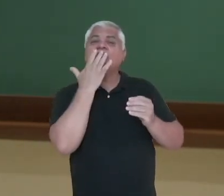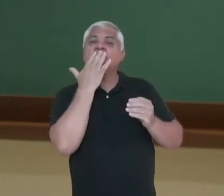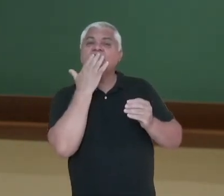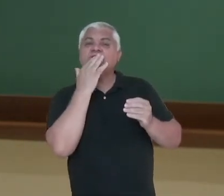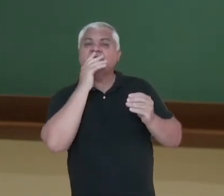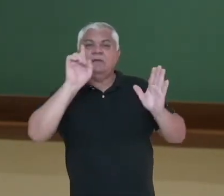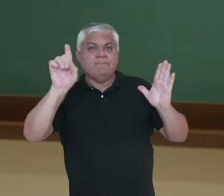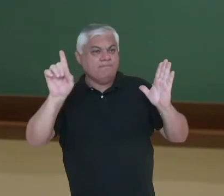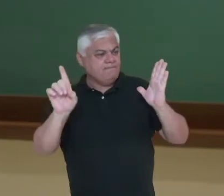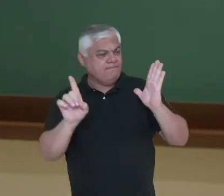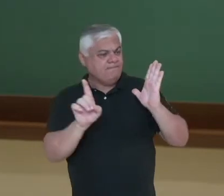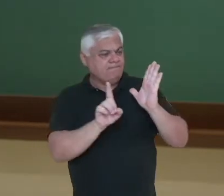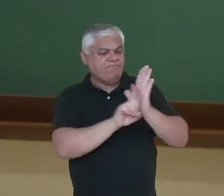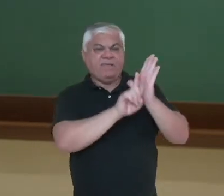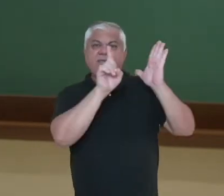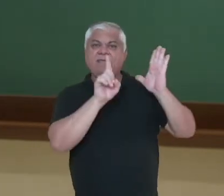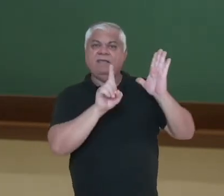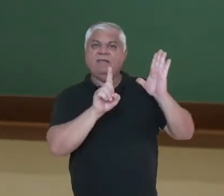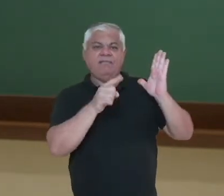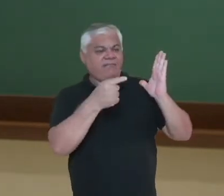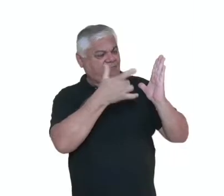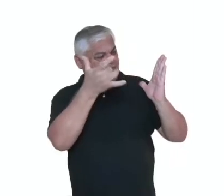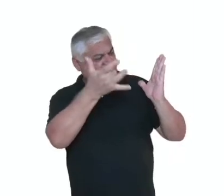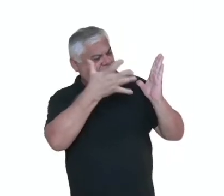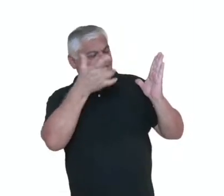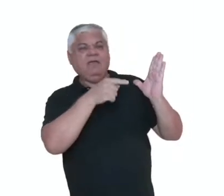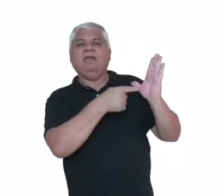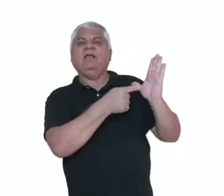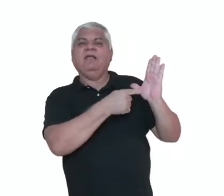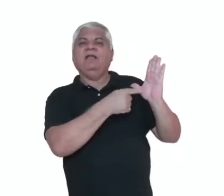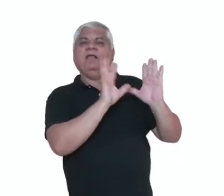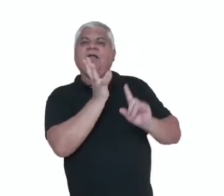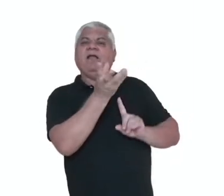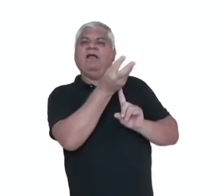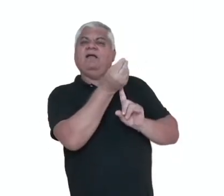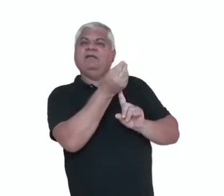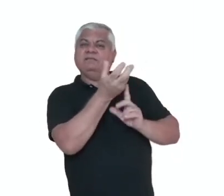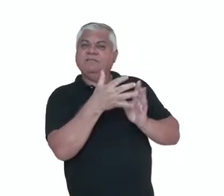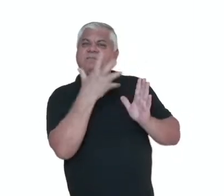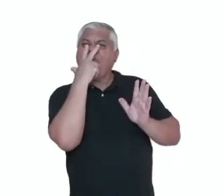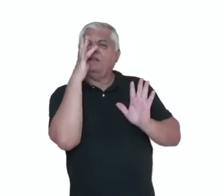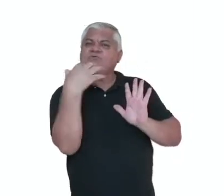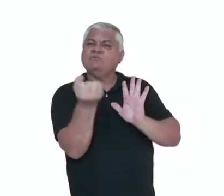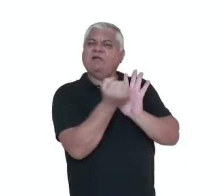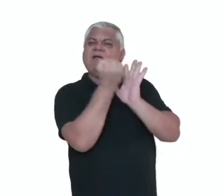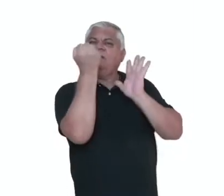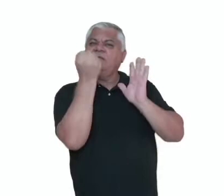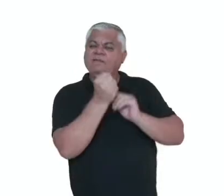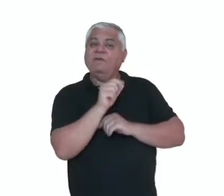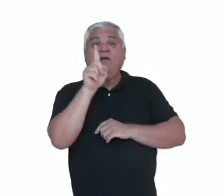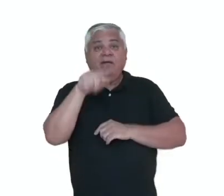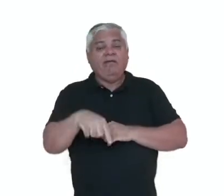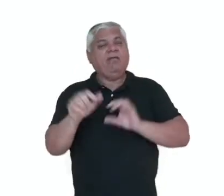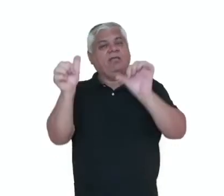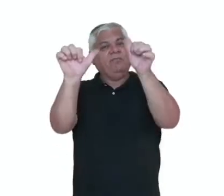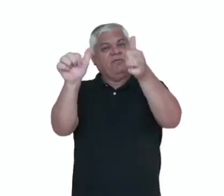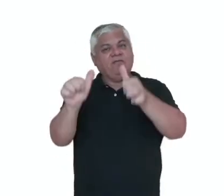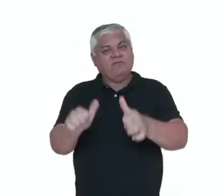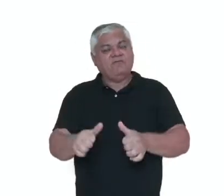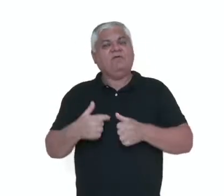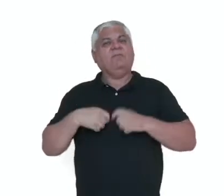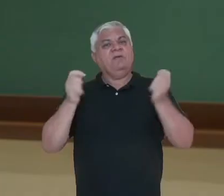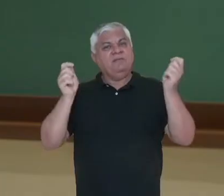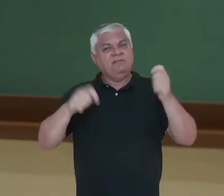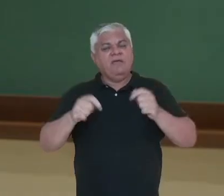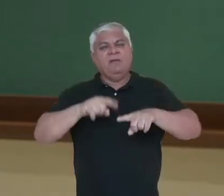uma terceiro resultado, que é exatamente essas gravuras feitas através dessa impressão. Então, isso é o caráter da performance, que ele pode assimilar